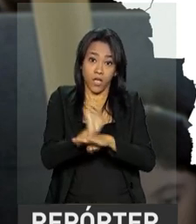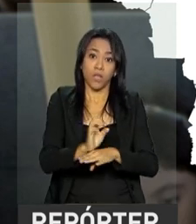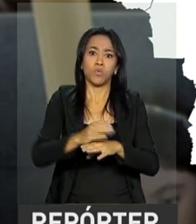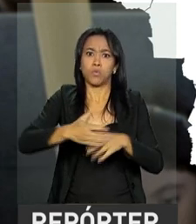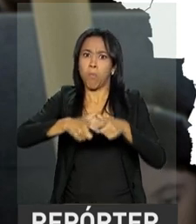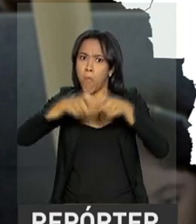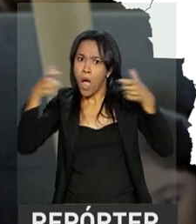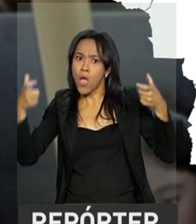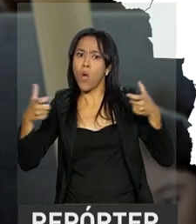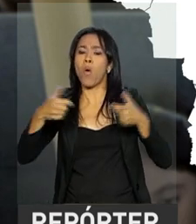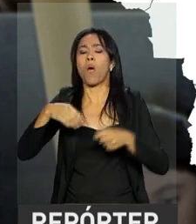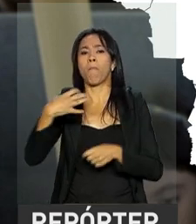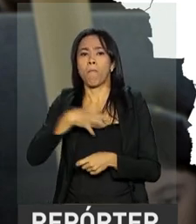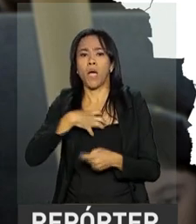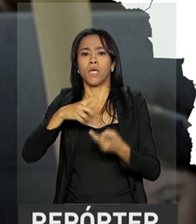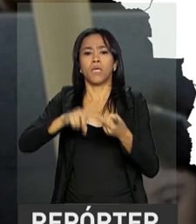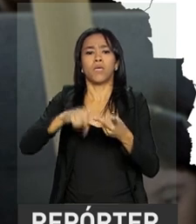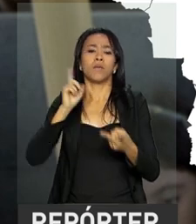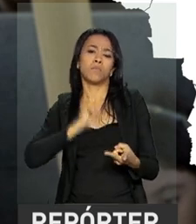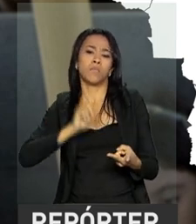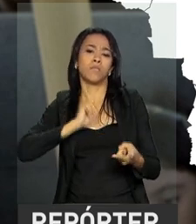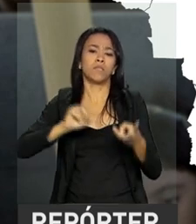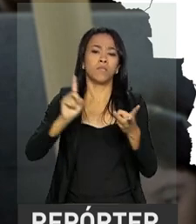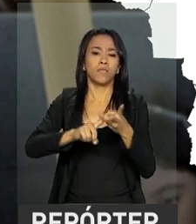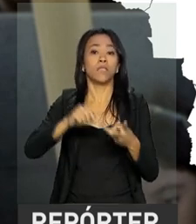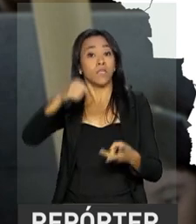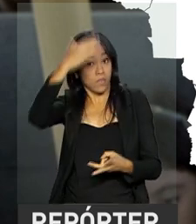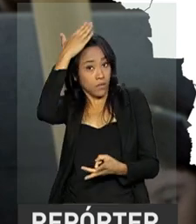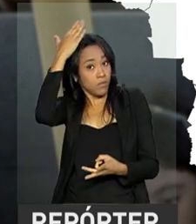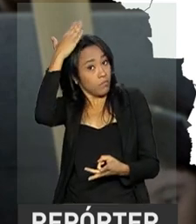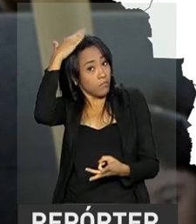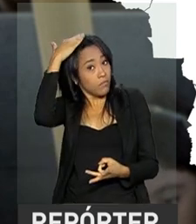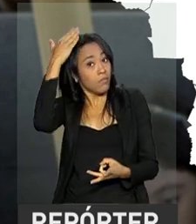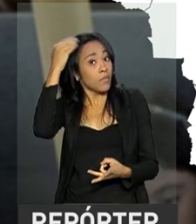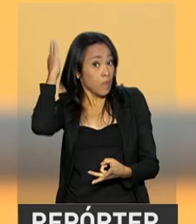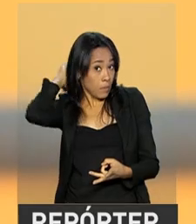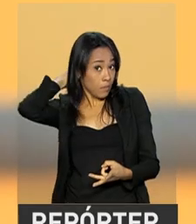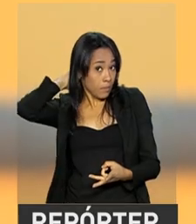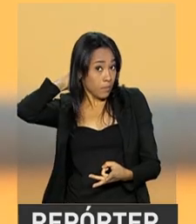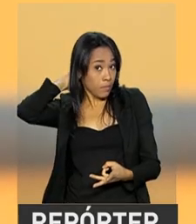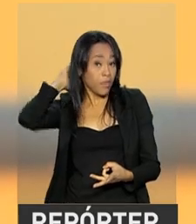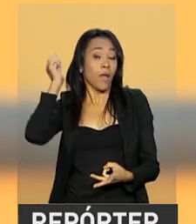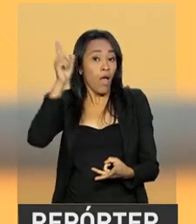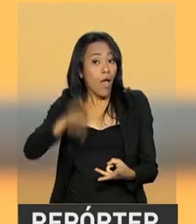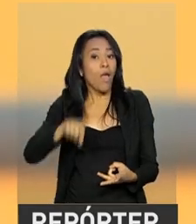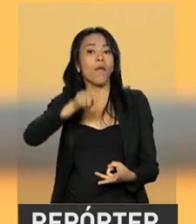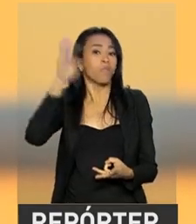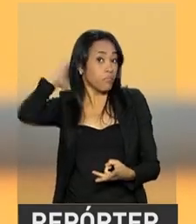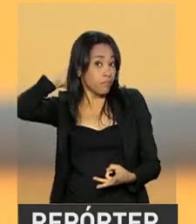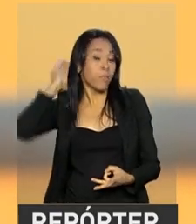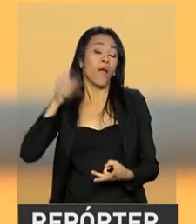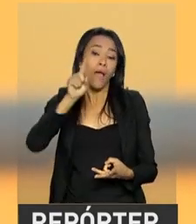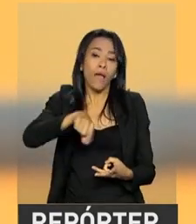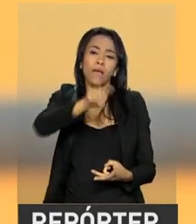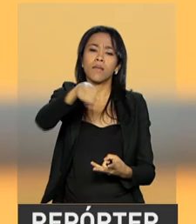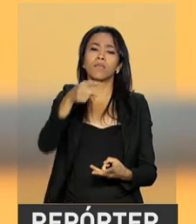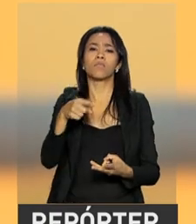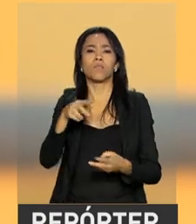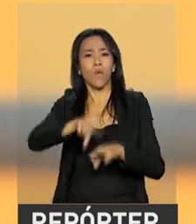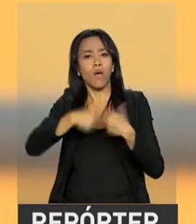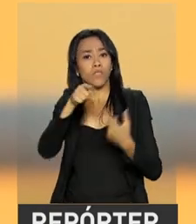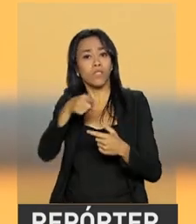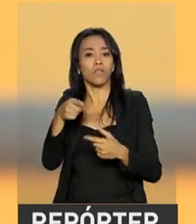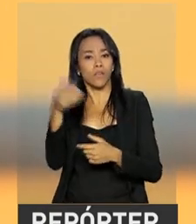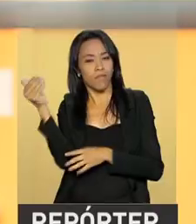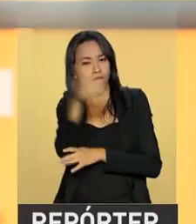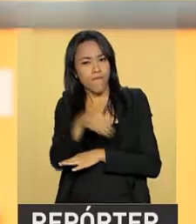volumes foram para a Bahia, Minas Gerais e Pará. São ações como essa que garantem que Felipe frequente as aulas